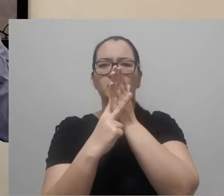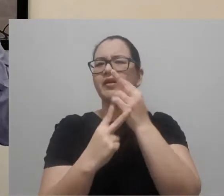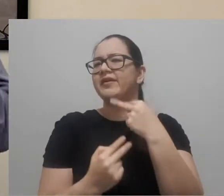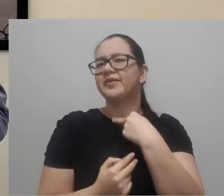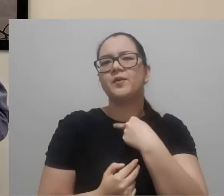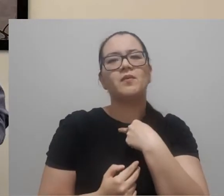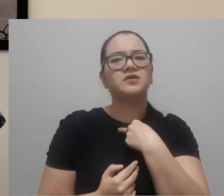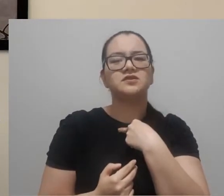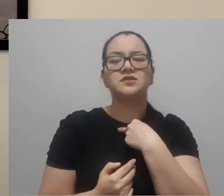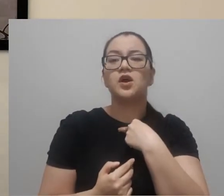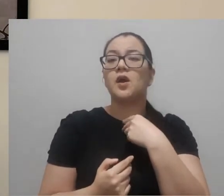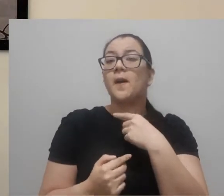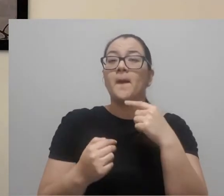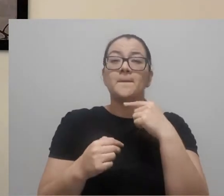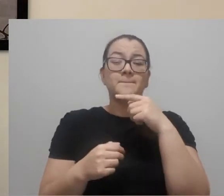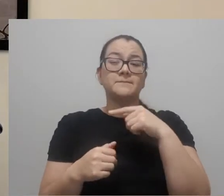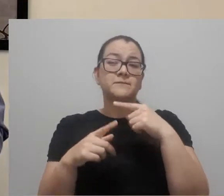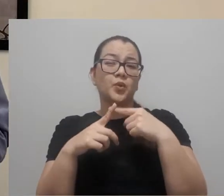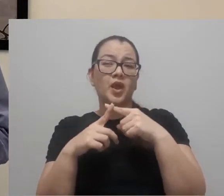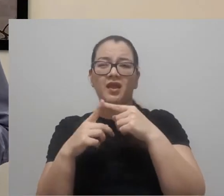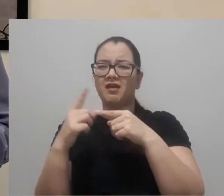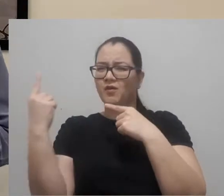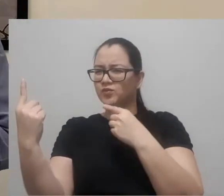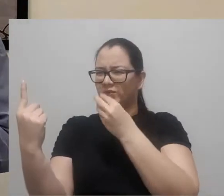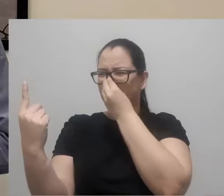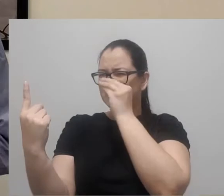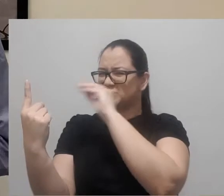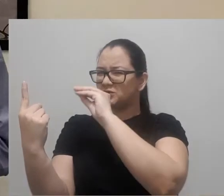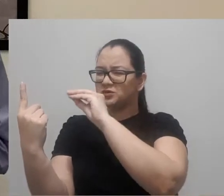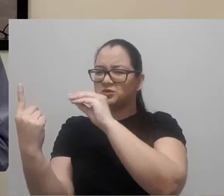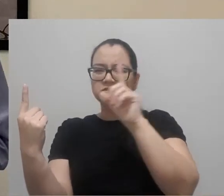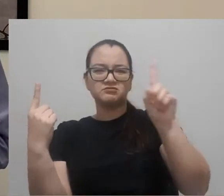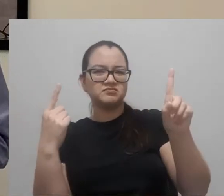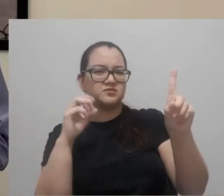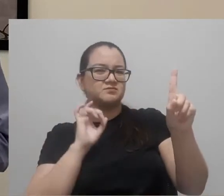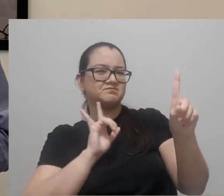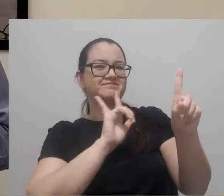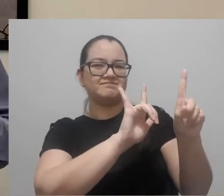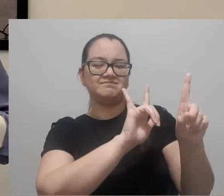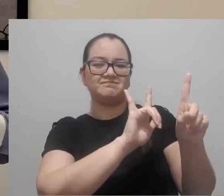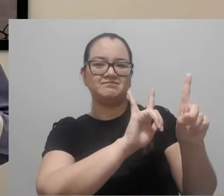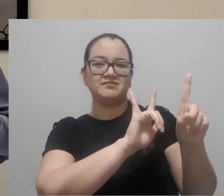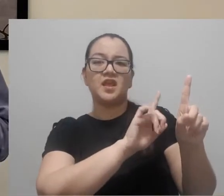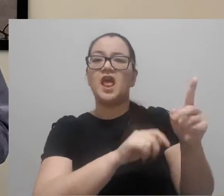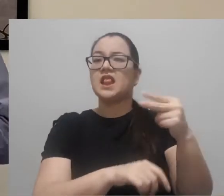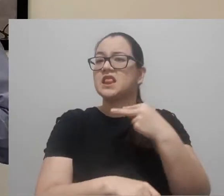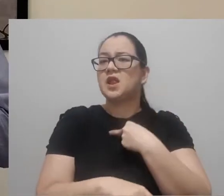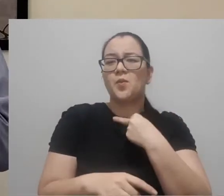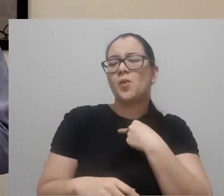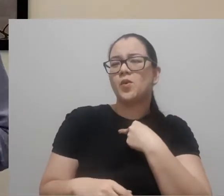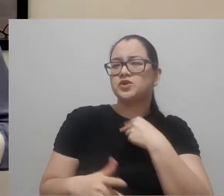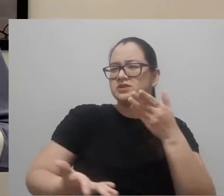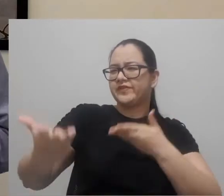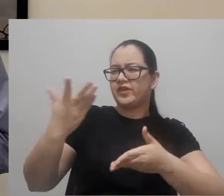ao outro, ou se devotará a um e desprezará ao outro. Não podeis servir a